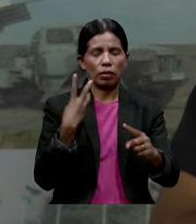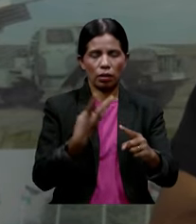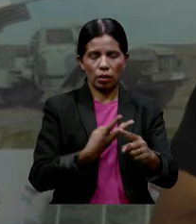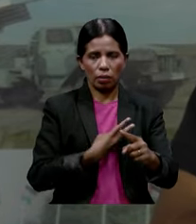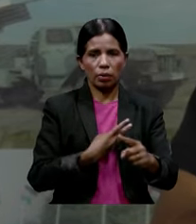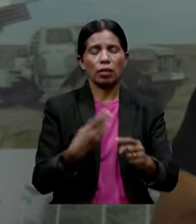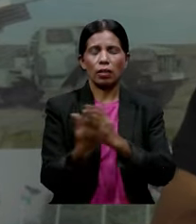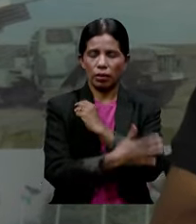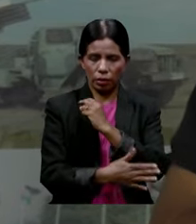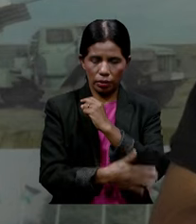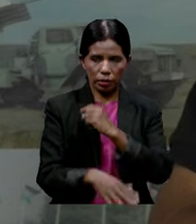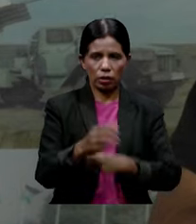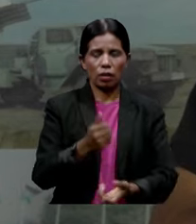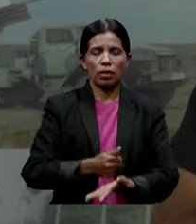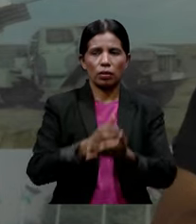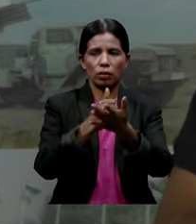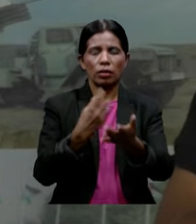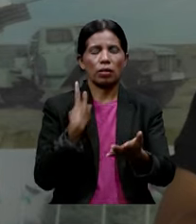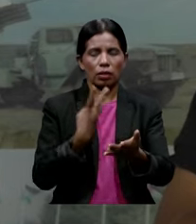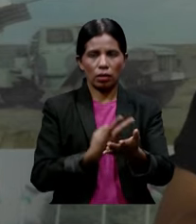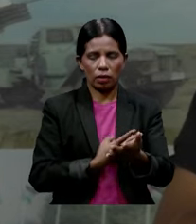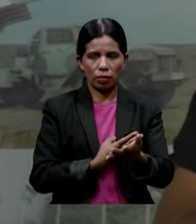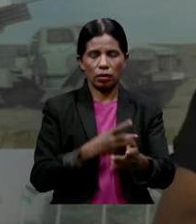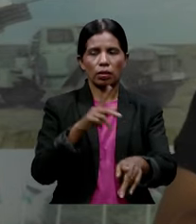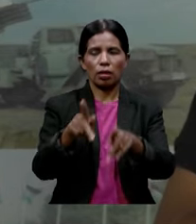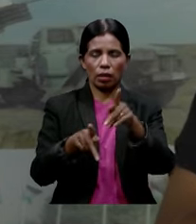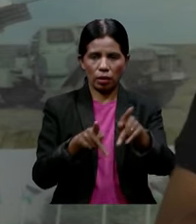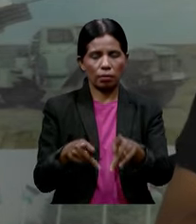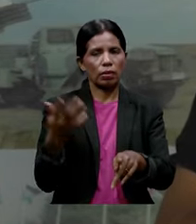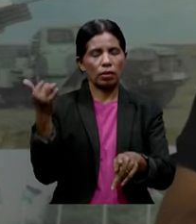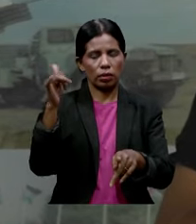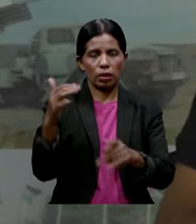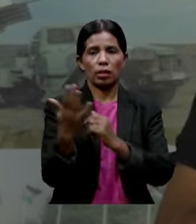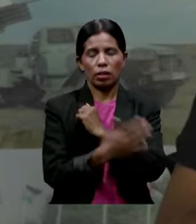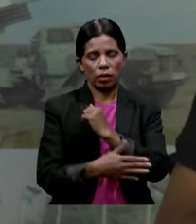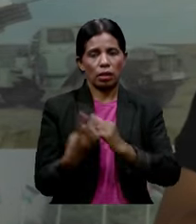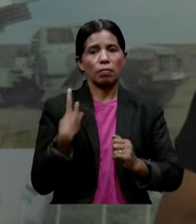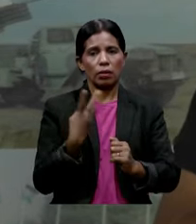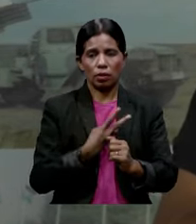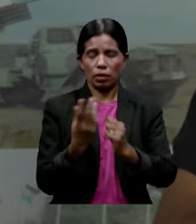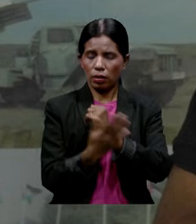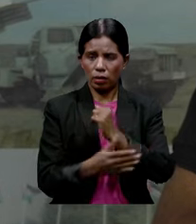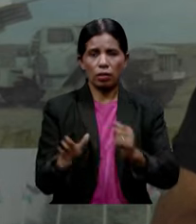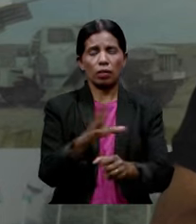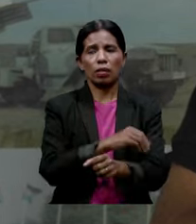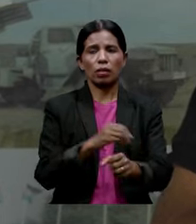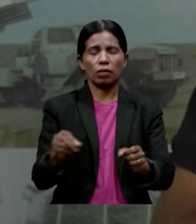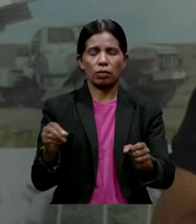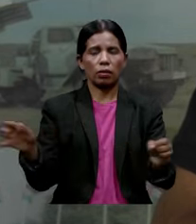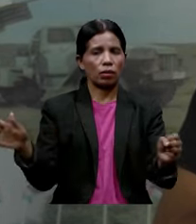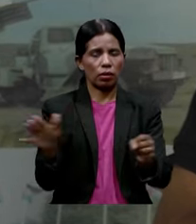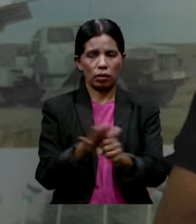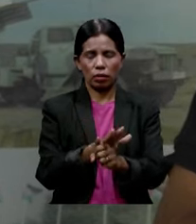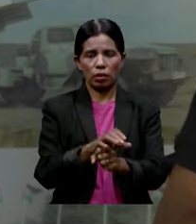issue, defending the right of the people of Western Sahara to self-determination and full sovereignty of